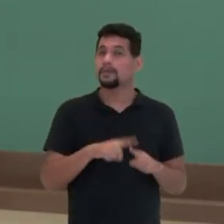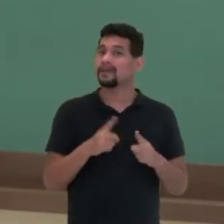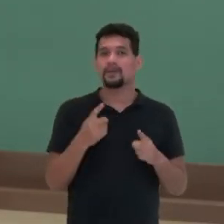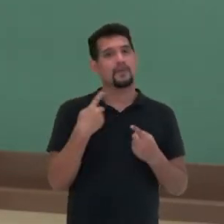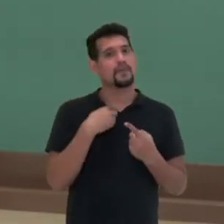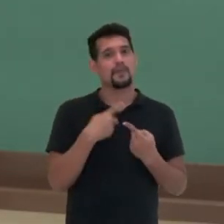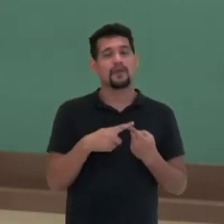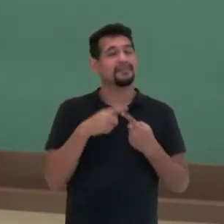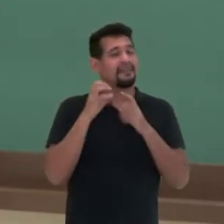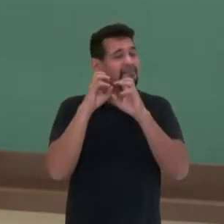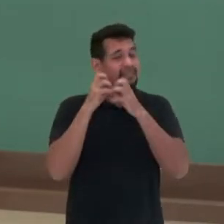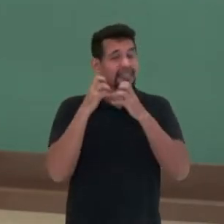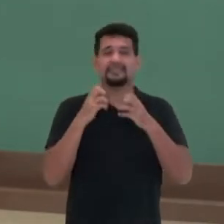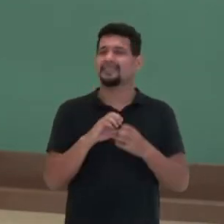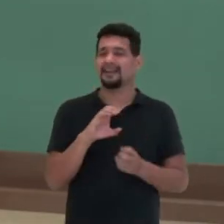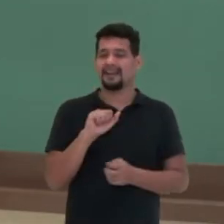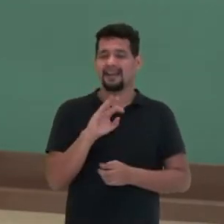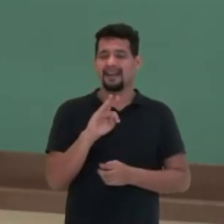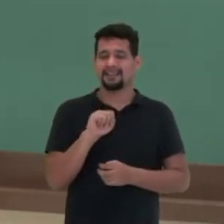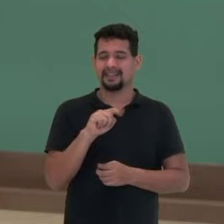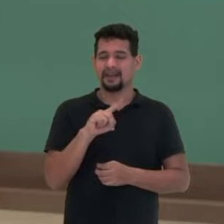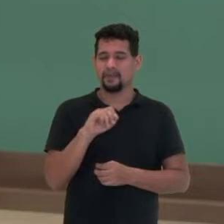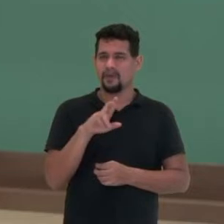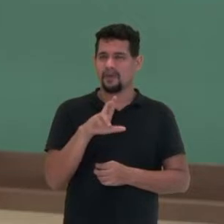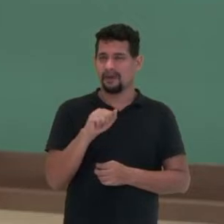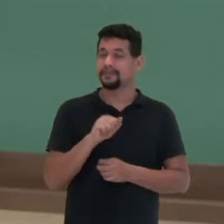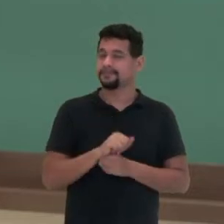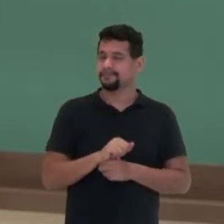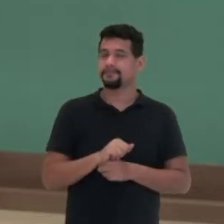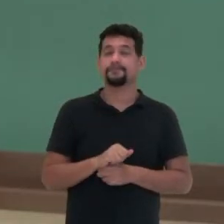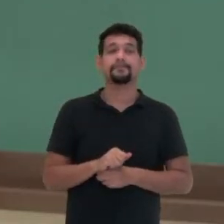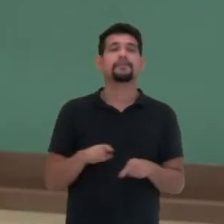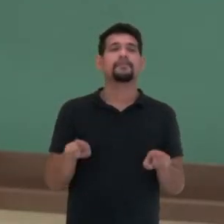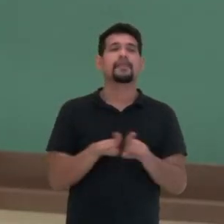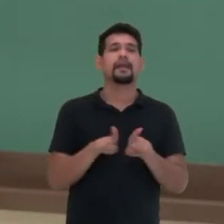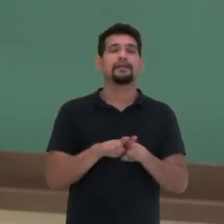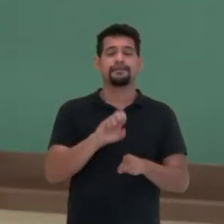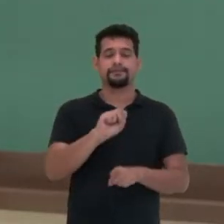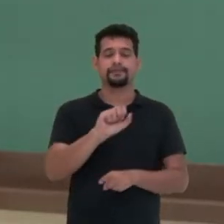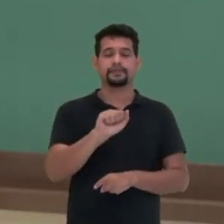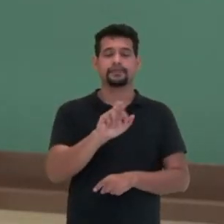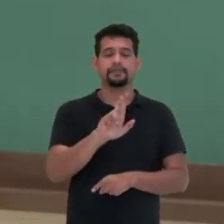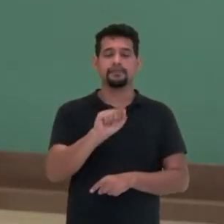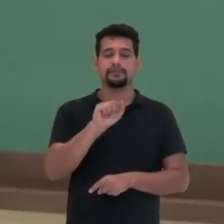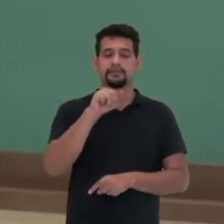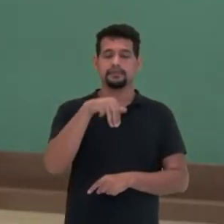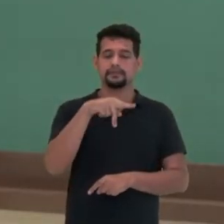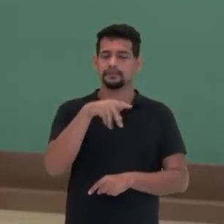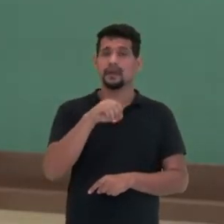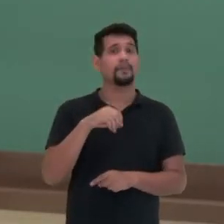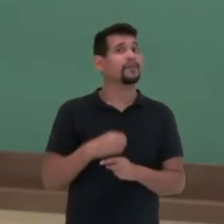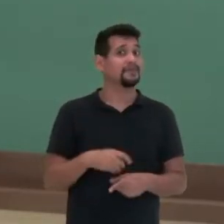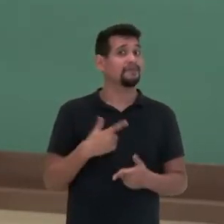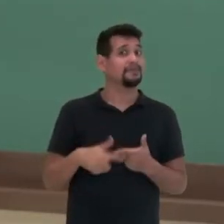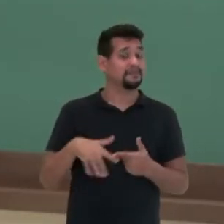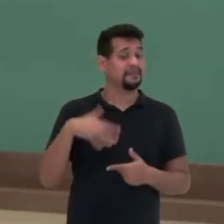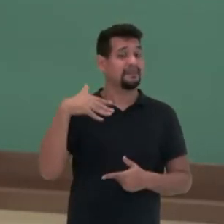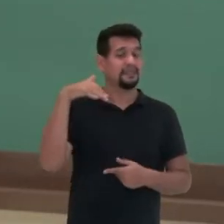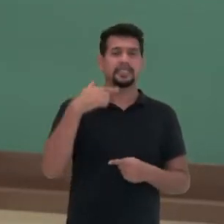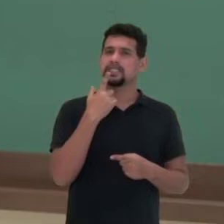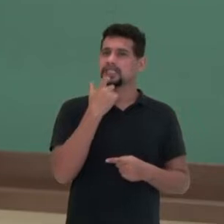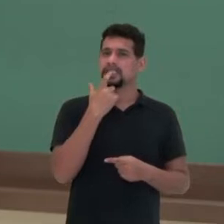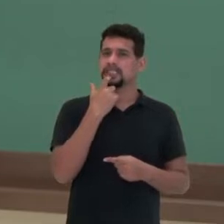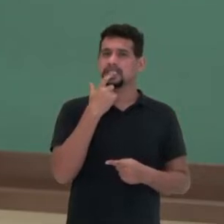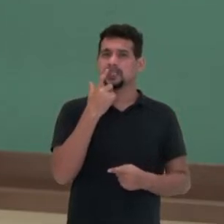ficar a marquinha. Então, essa é a catapora, causada por um vírus. O sarampo é grave. Ele causa algumas manchas vermelhas